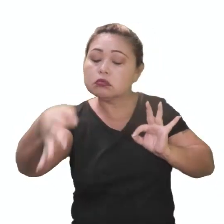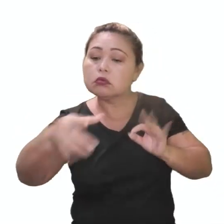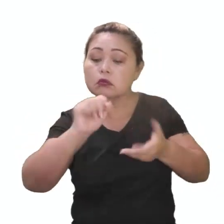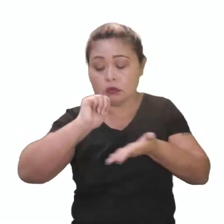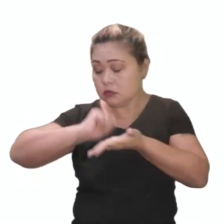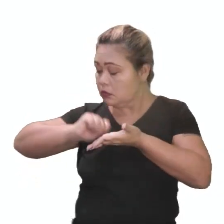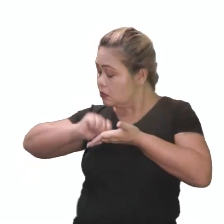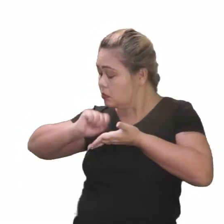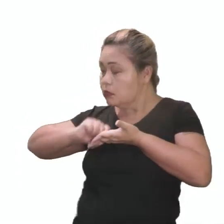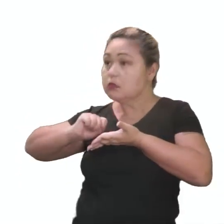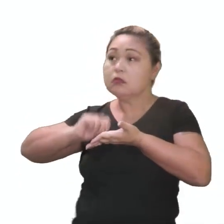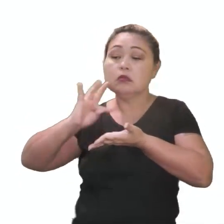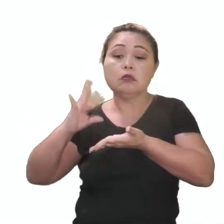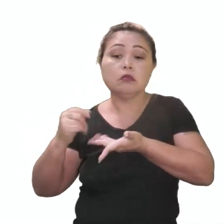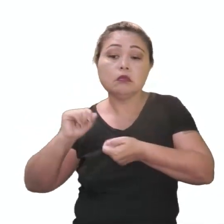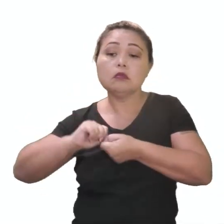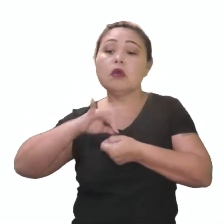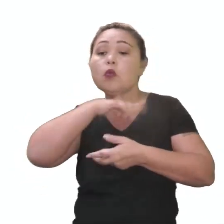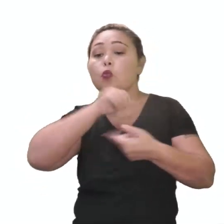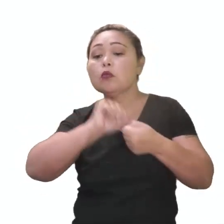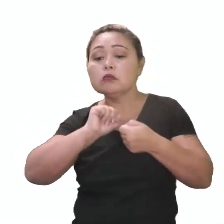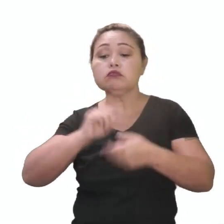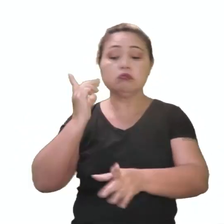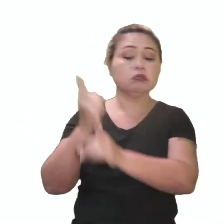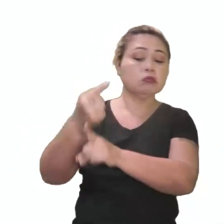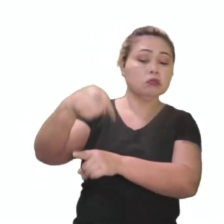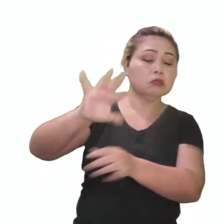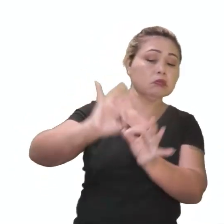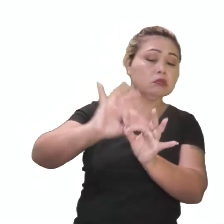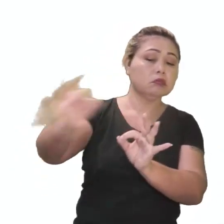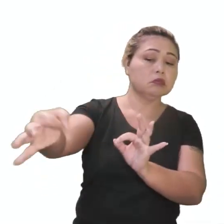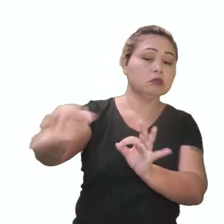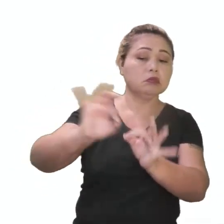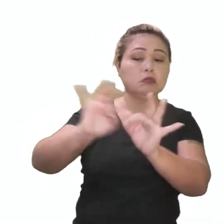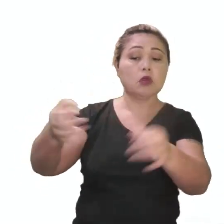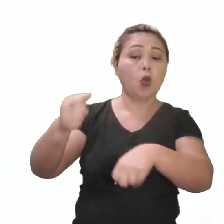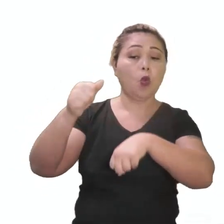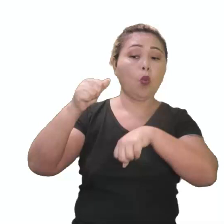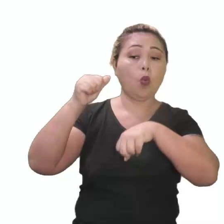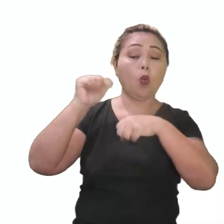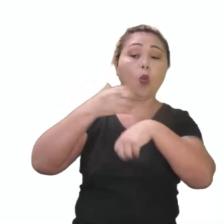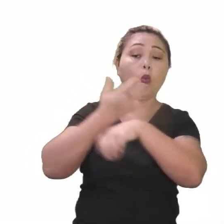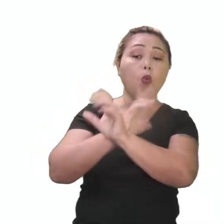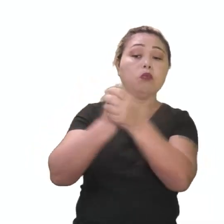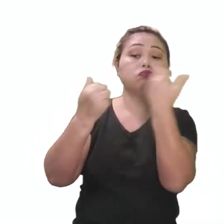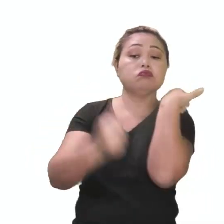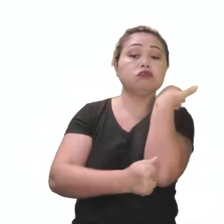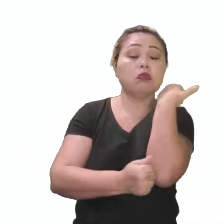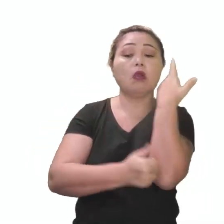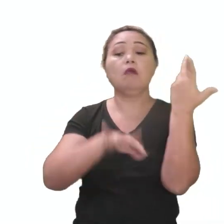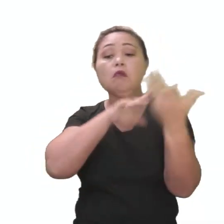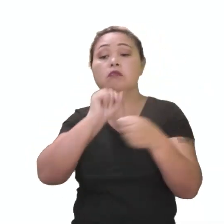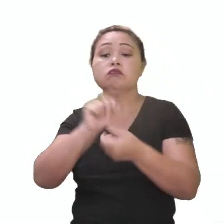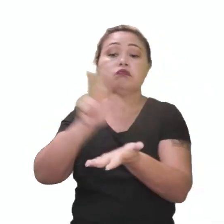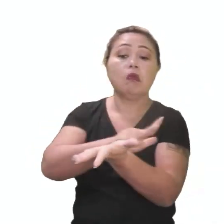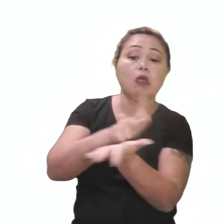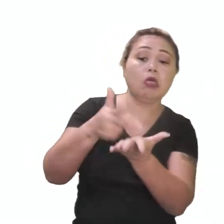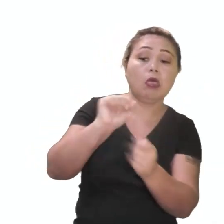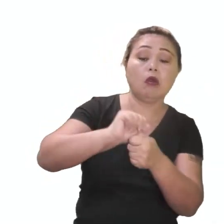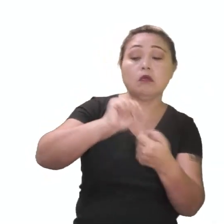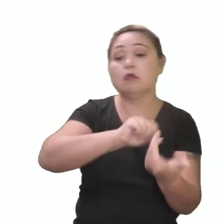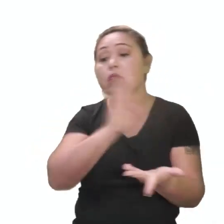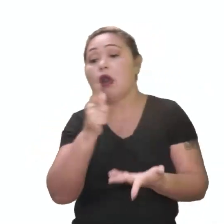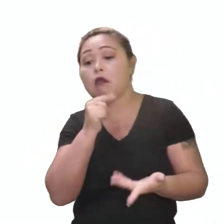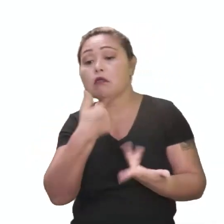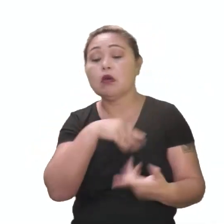eles anotam tudo. Olha, esse animal aqui encontrado, esse osso refere-se a um animal tal, é um mamífero, é um réptil, é um anfíbio,